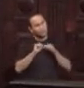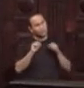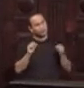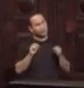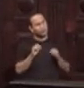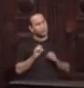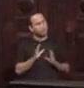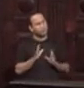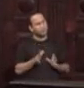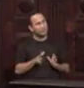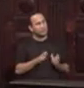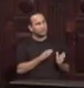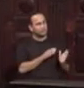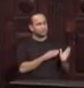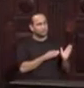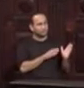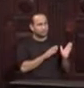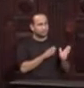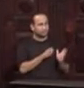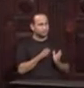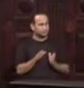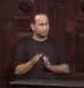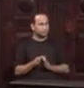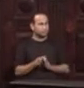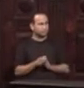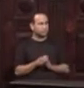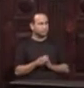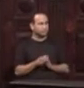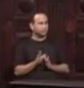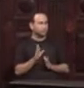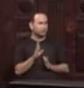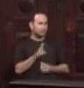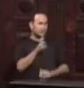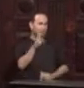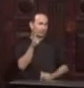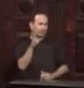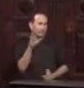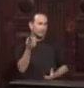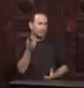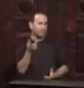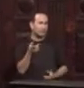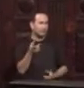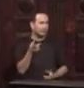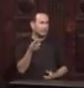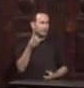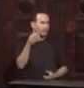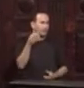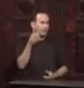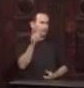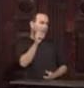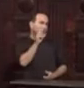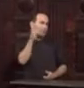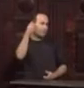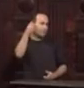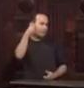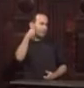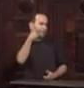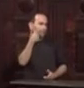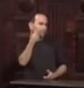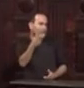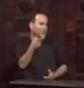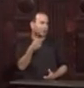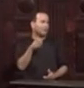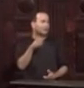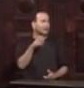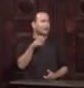num contexto... Eu usei até uma expressão fraca na audiência da comissão. Eu disse que é um contexto